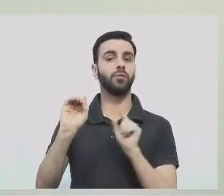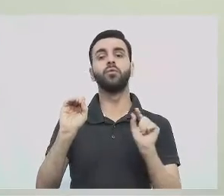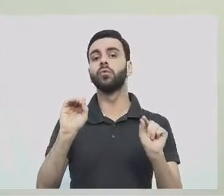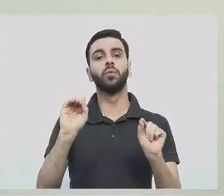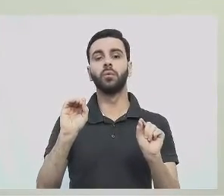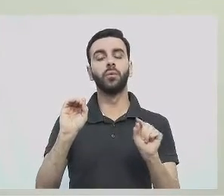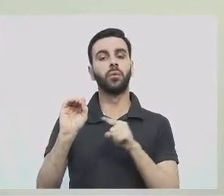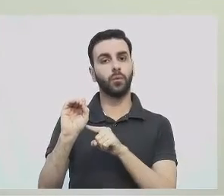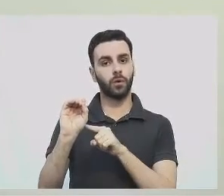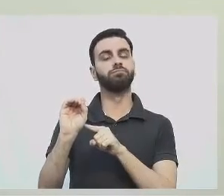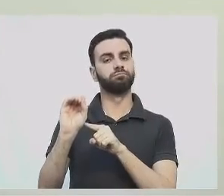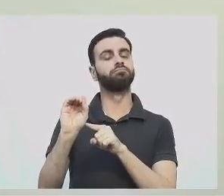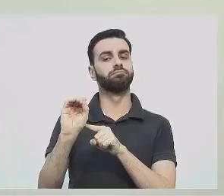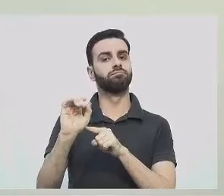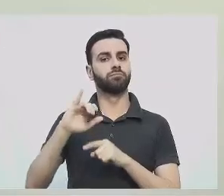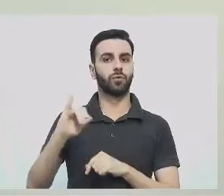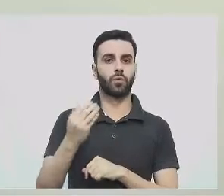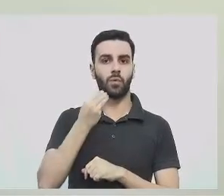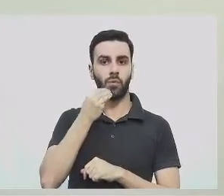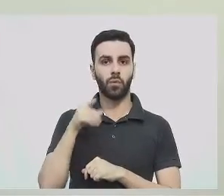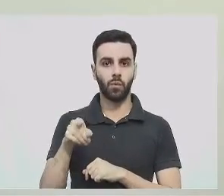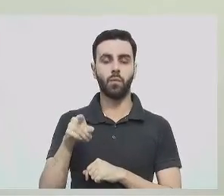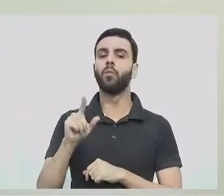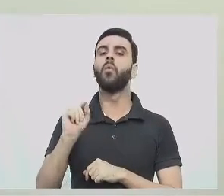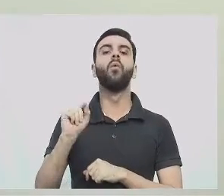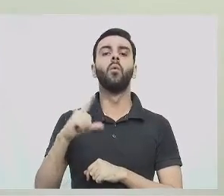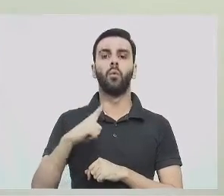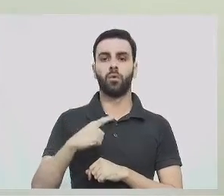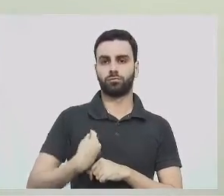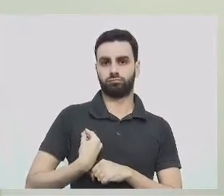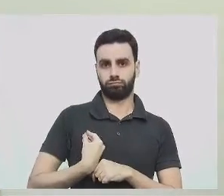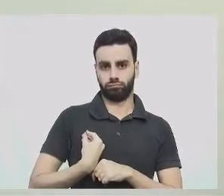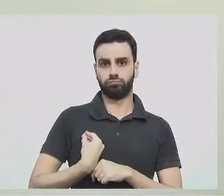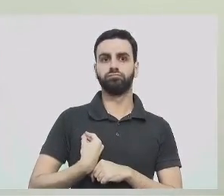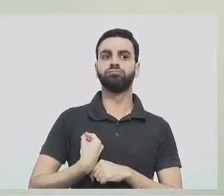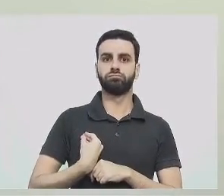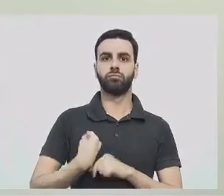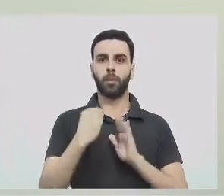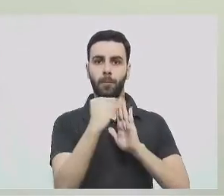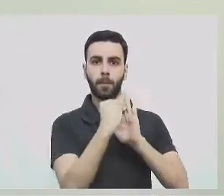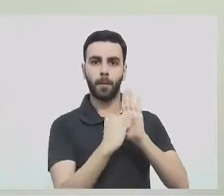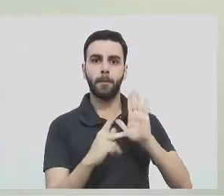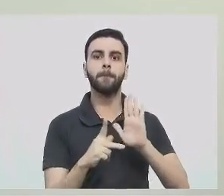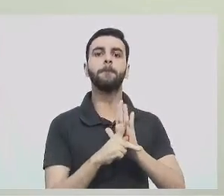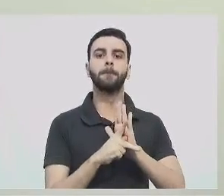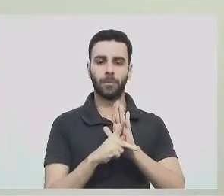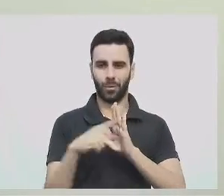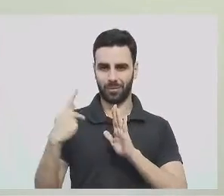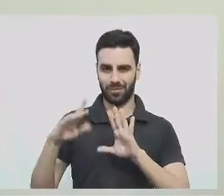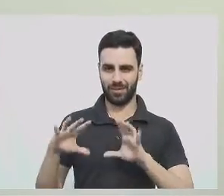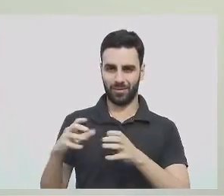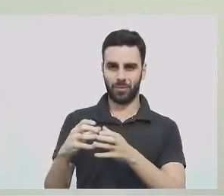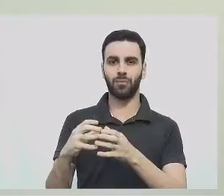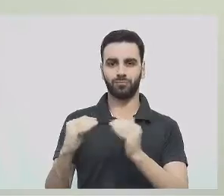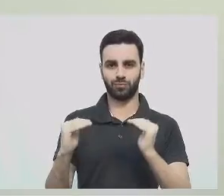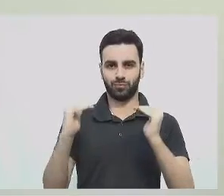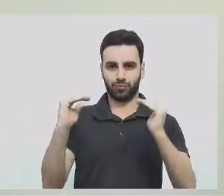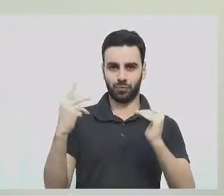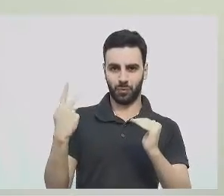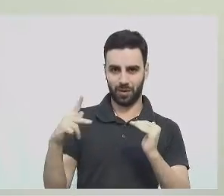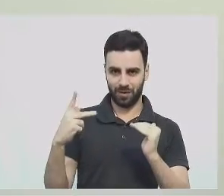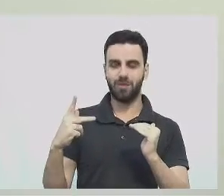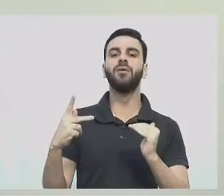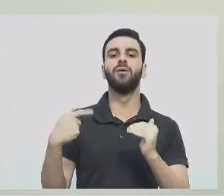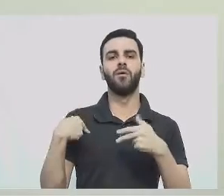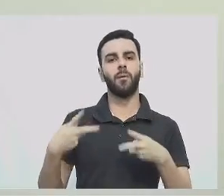de Viçosa, tem a oportunidade de compor, sou um dos membros do Conselho Superior daquela instituição, e a gente